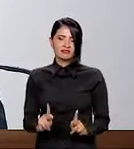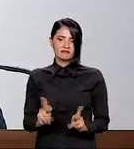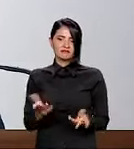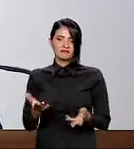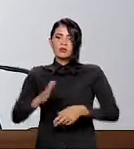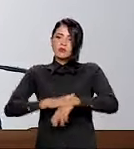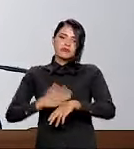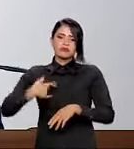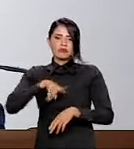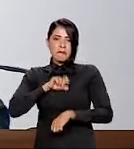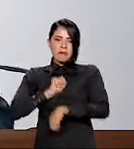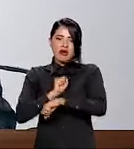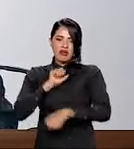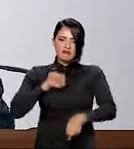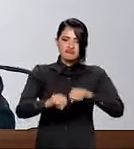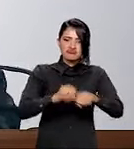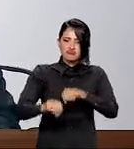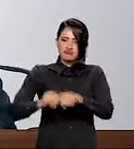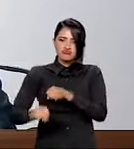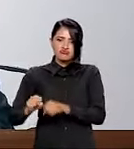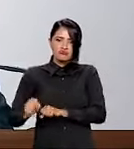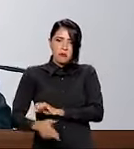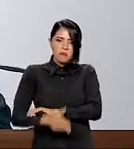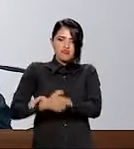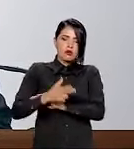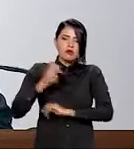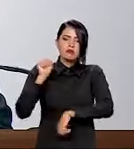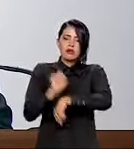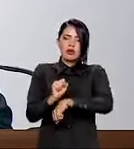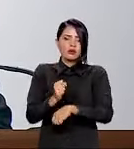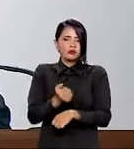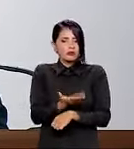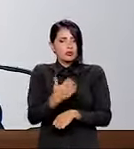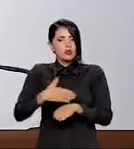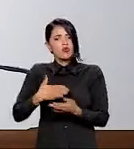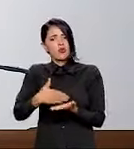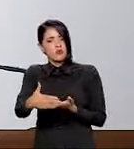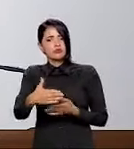que a gente pare de matar, pare de atirar e comece a conversar.